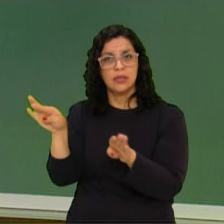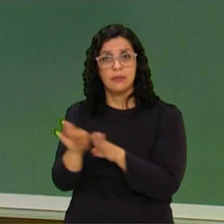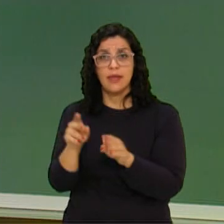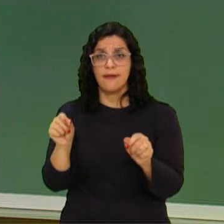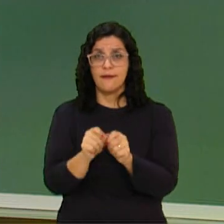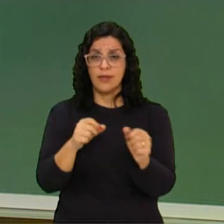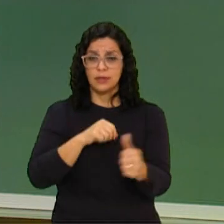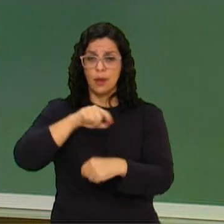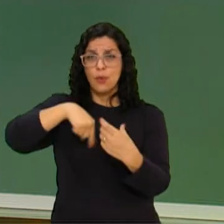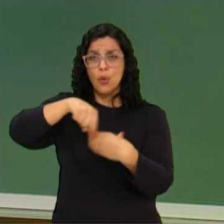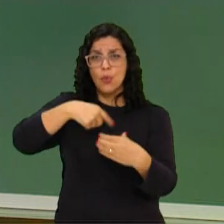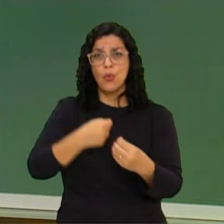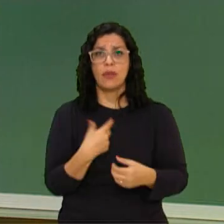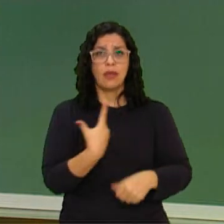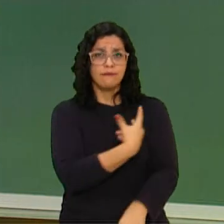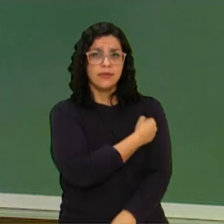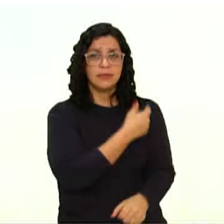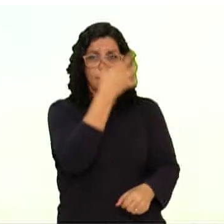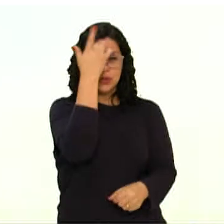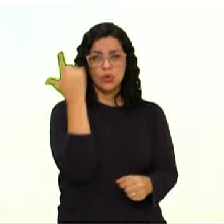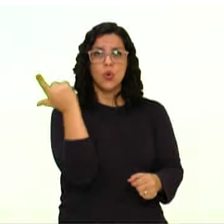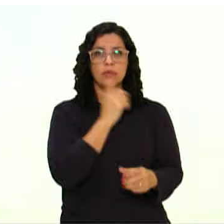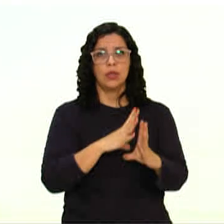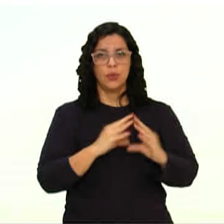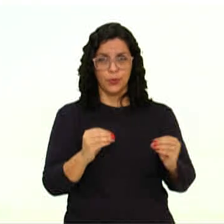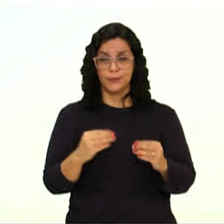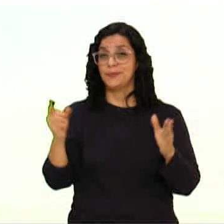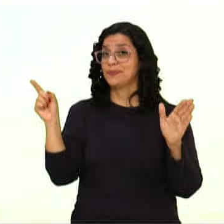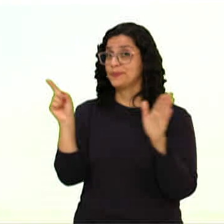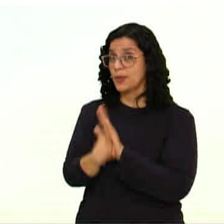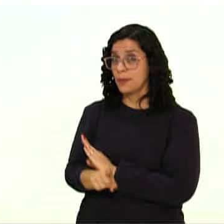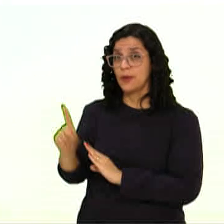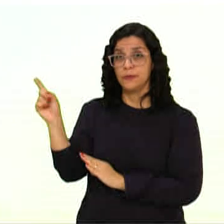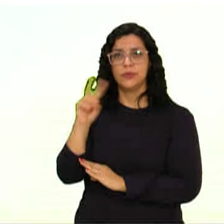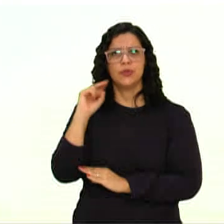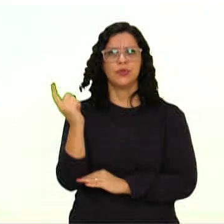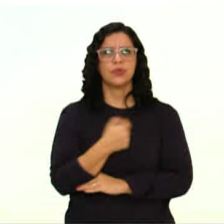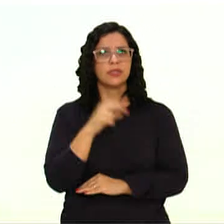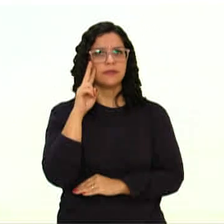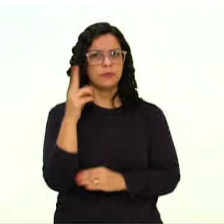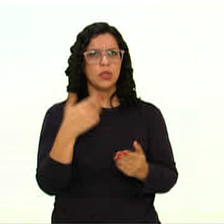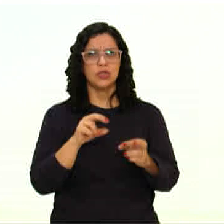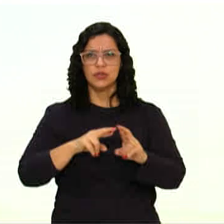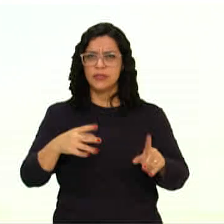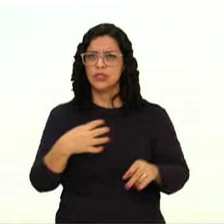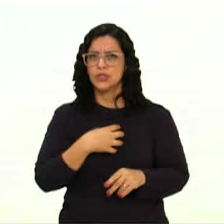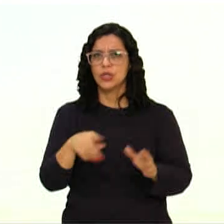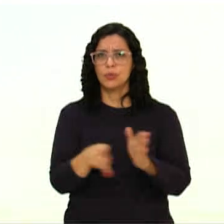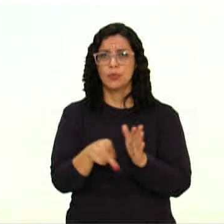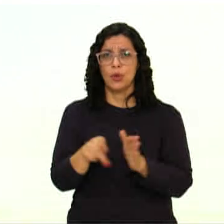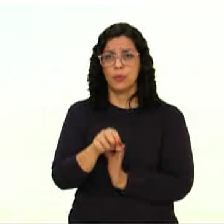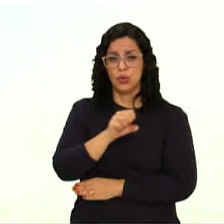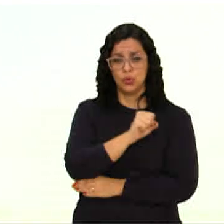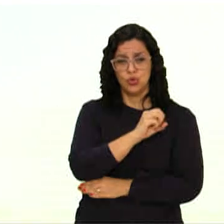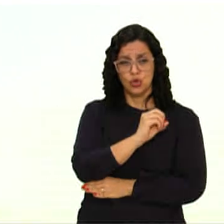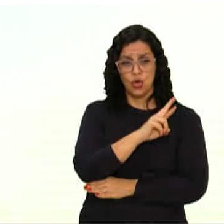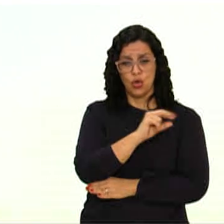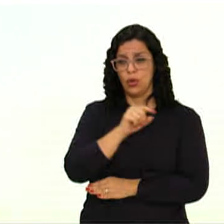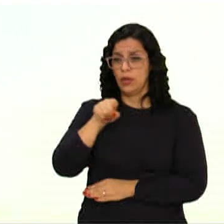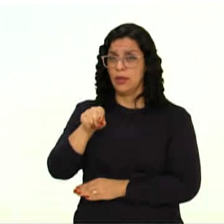precisando. Vamos dar um quiz ali, minha gente. Conforme vimos, existe uma diferença básica entre soros e